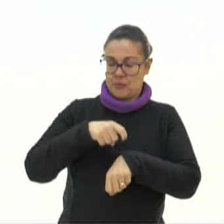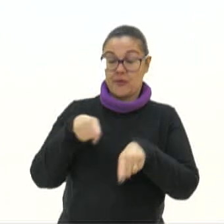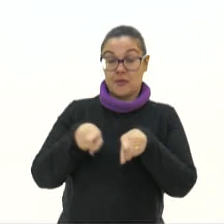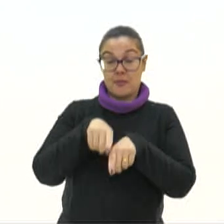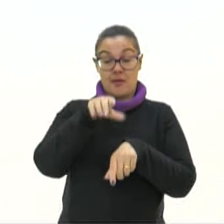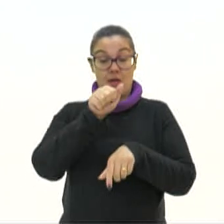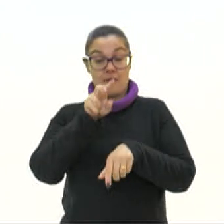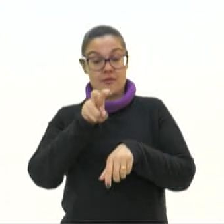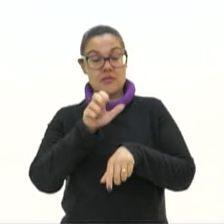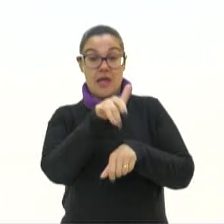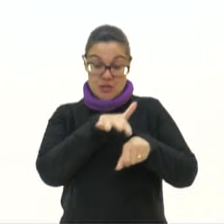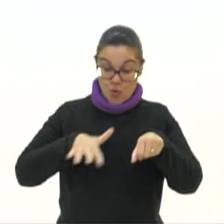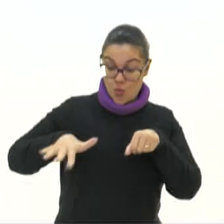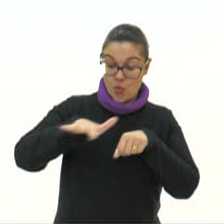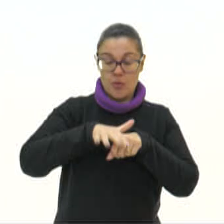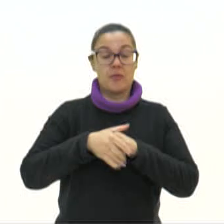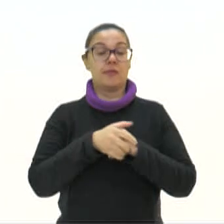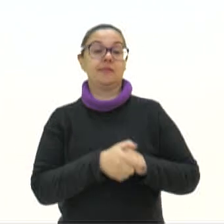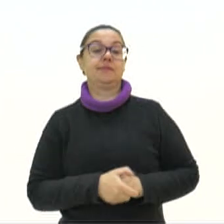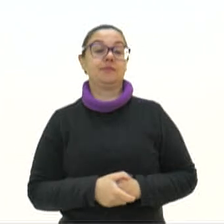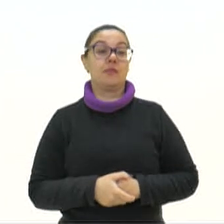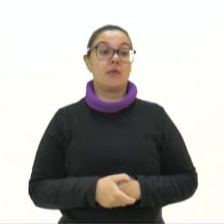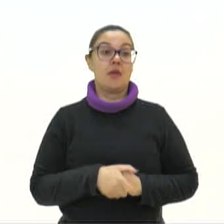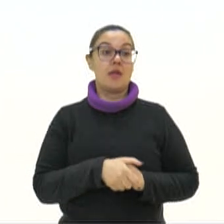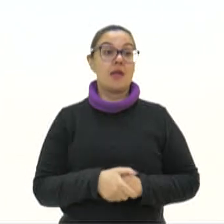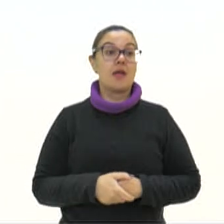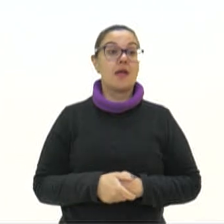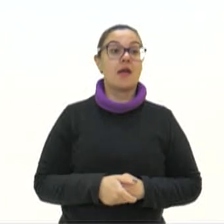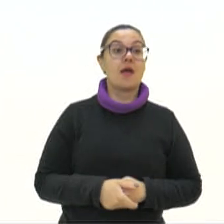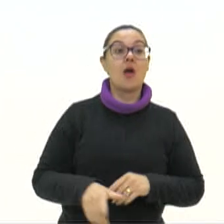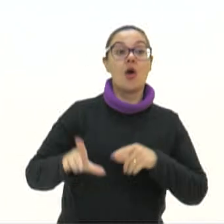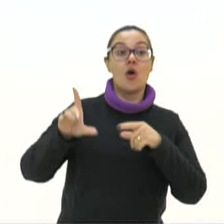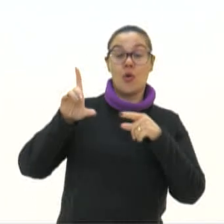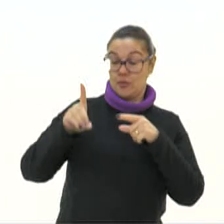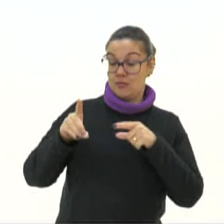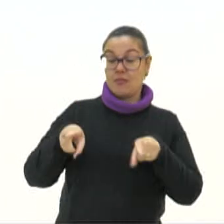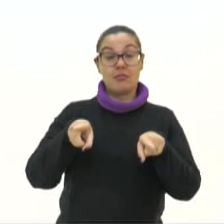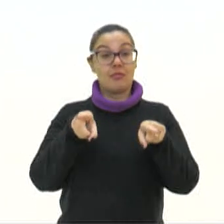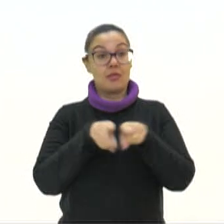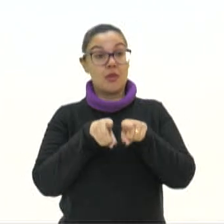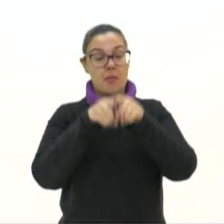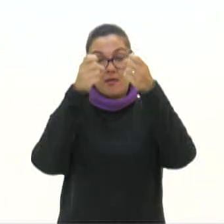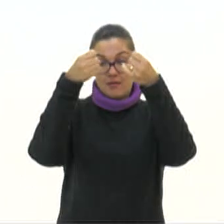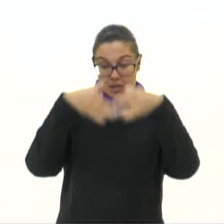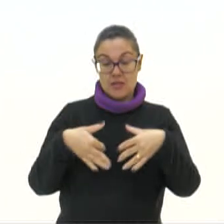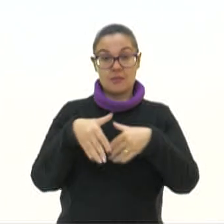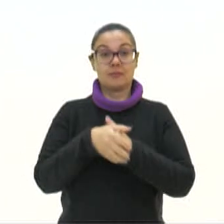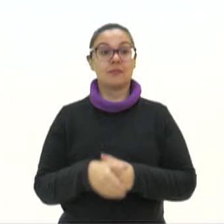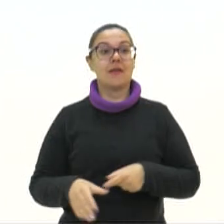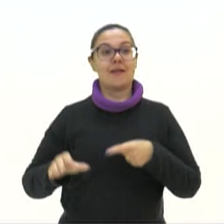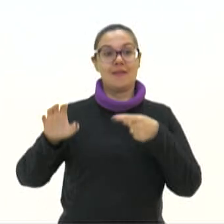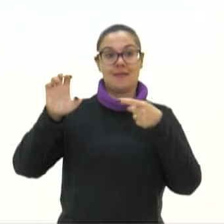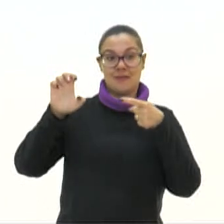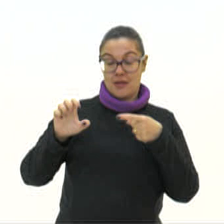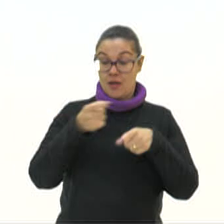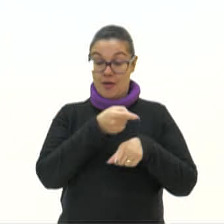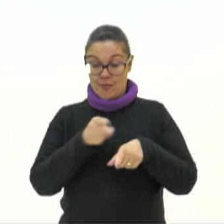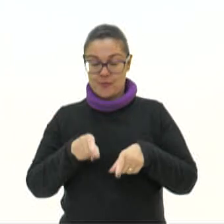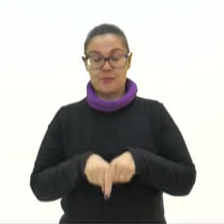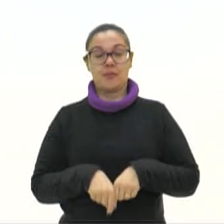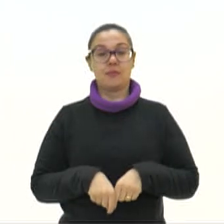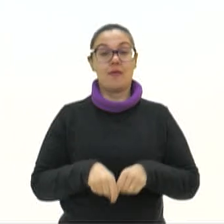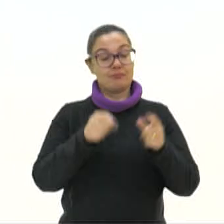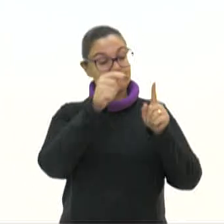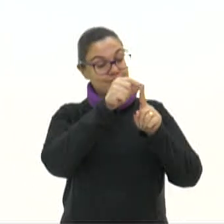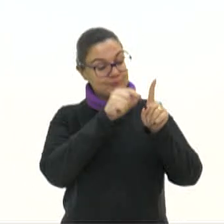uma generalização. O termo também exprime uma justificativa. E a letra E, a última, o